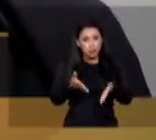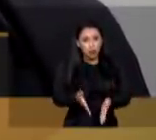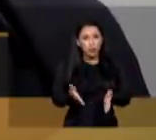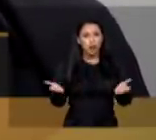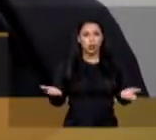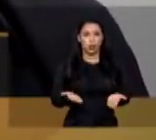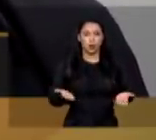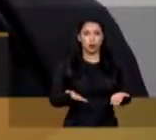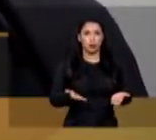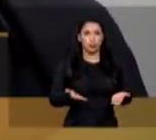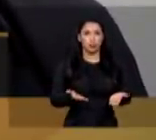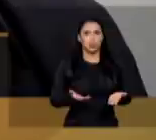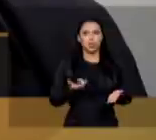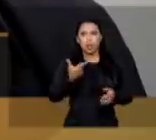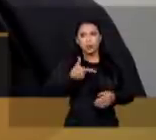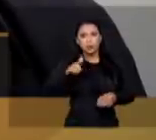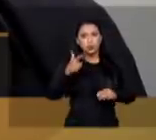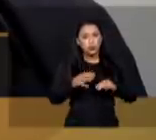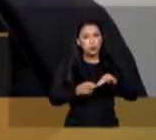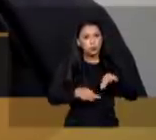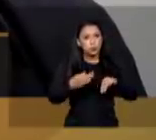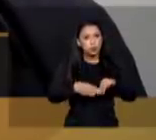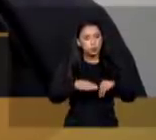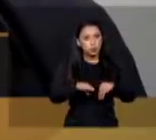que honrar os nossos antepassados.